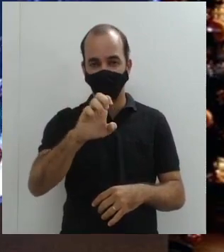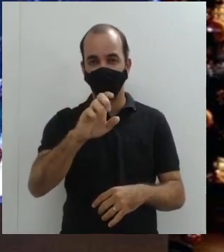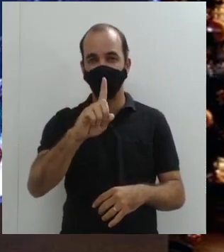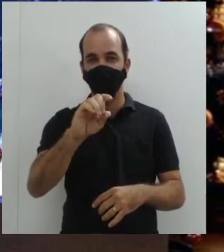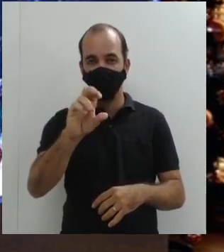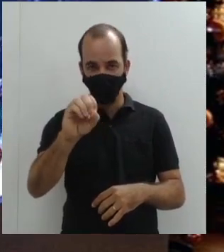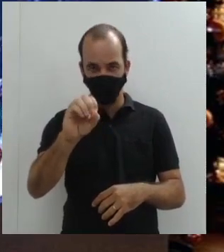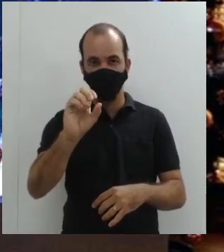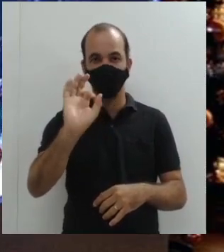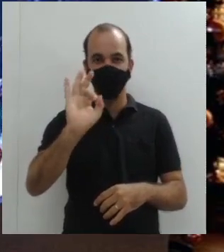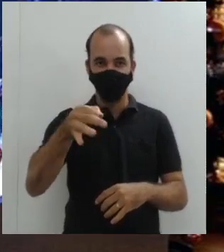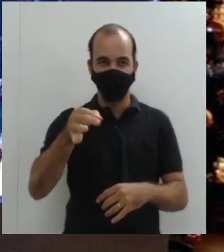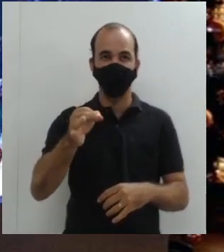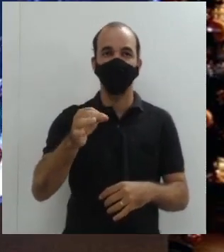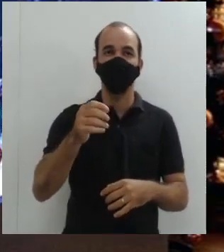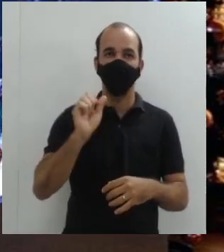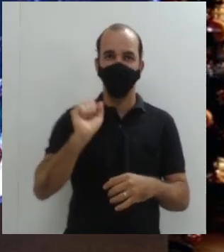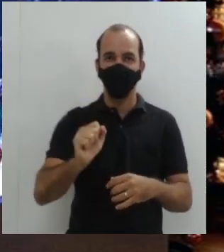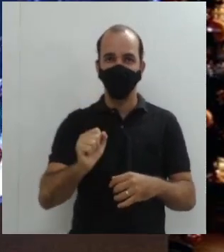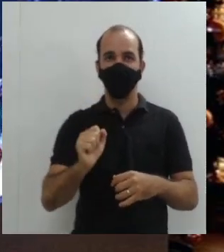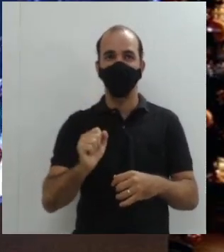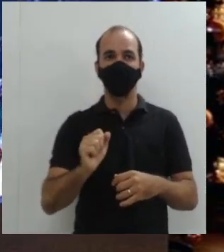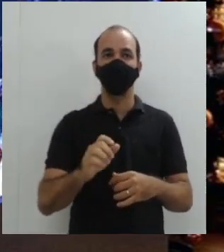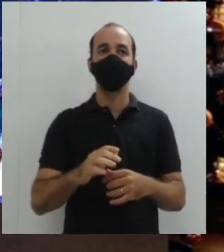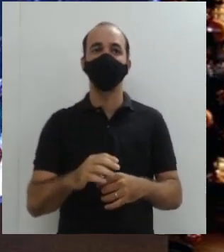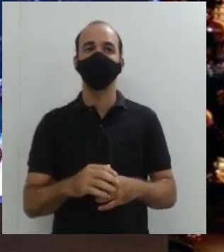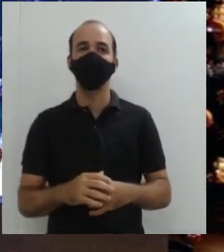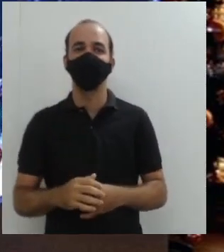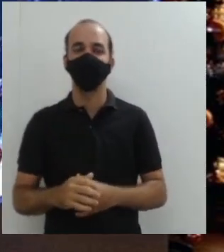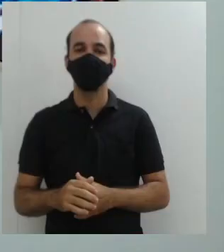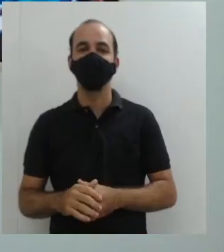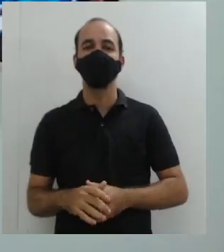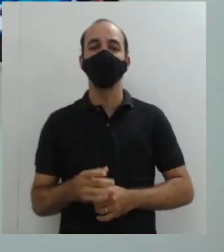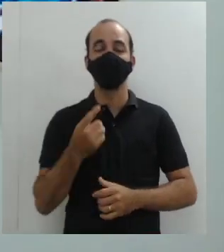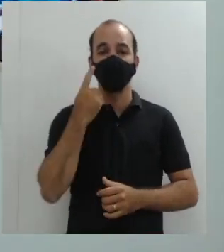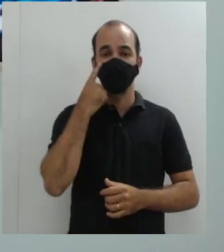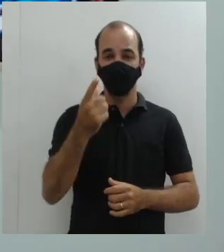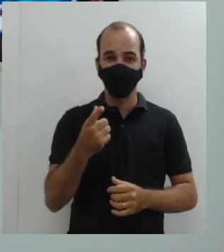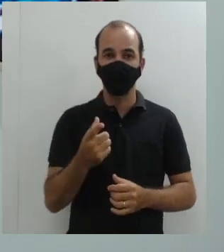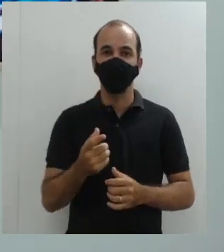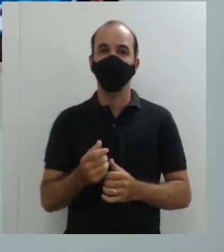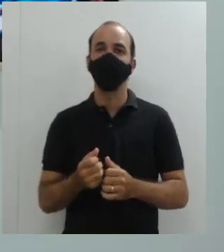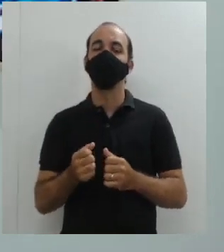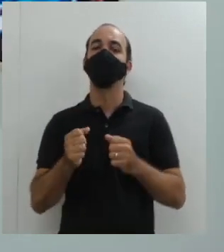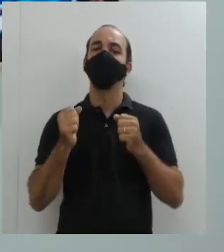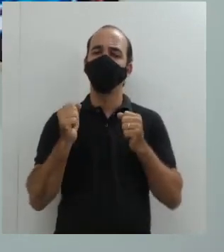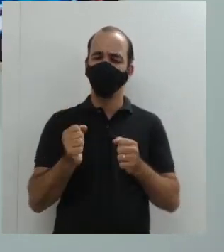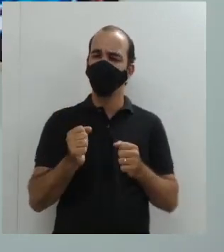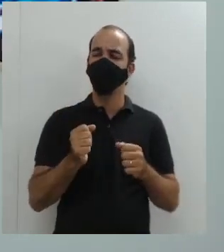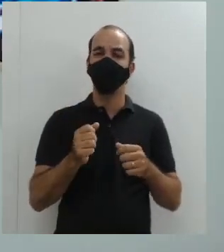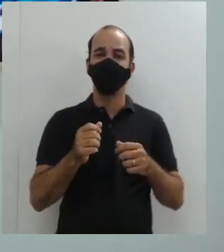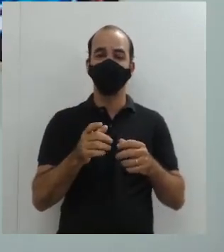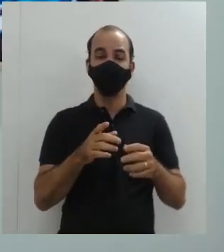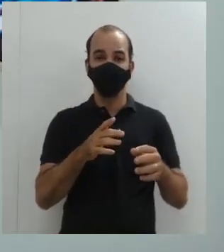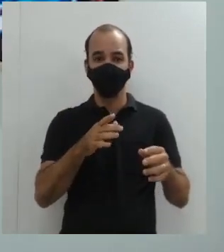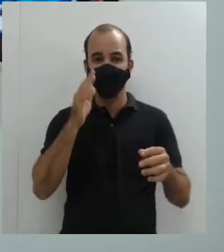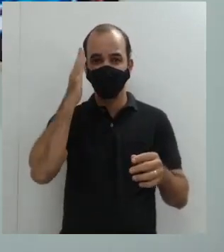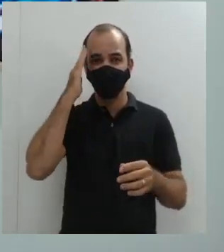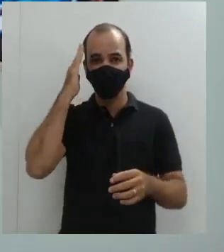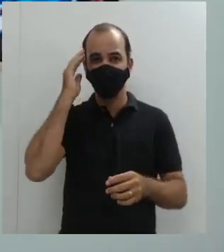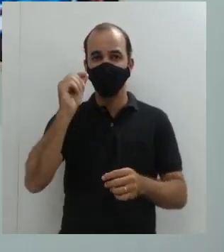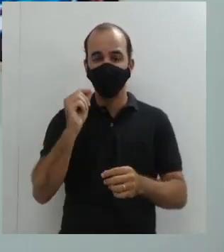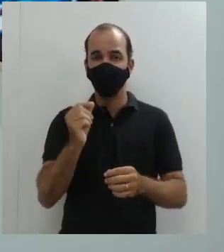podemos associar a essa figura geométrica. Ora, a gente precisa entender a capacidade